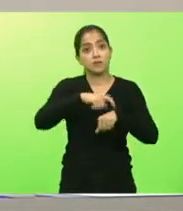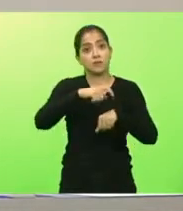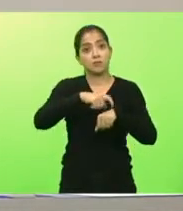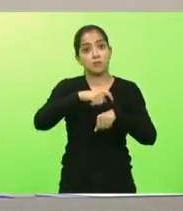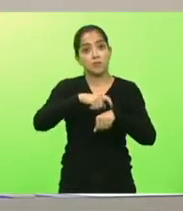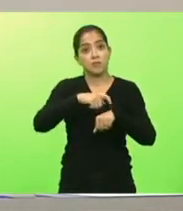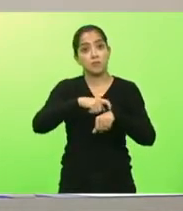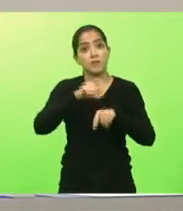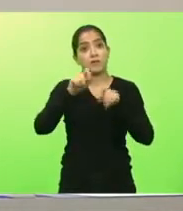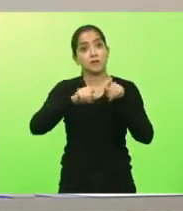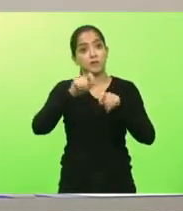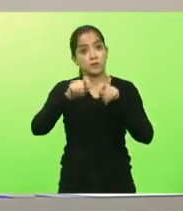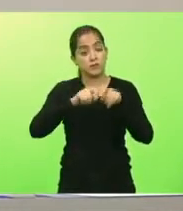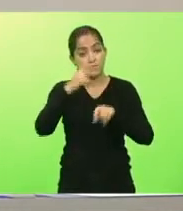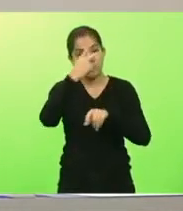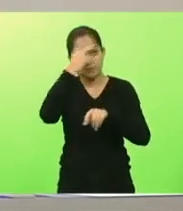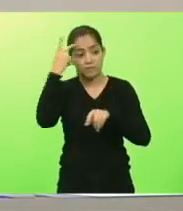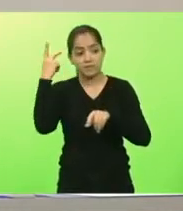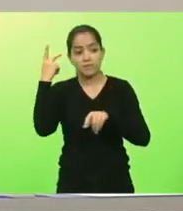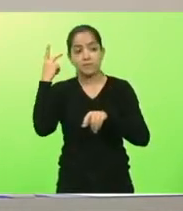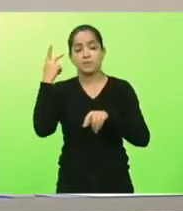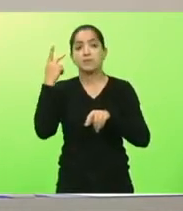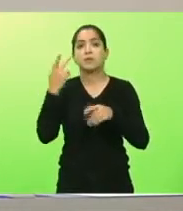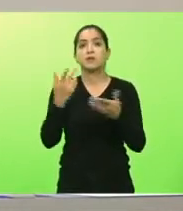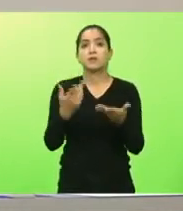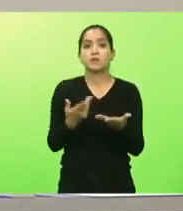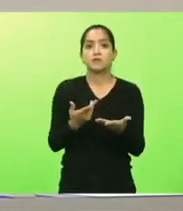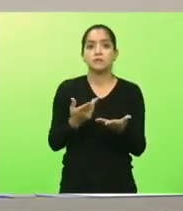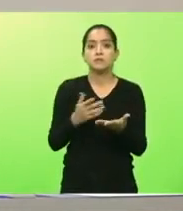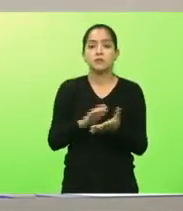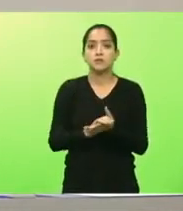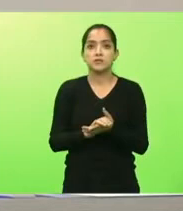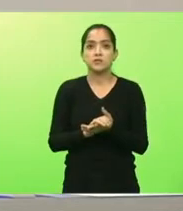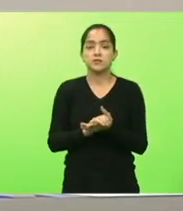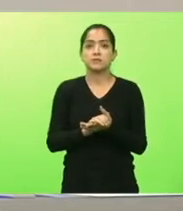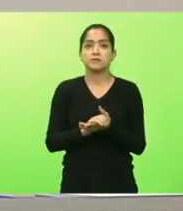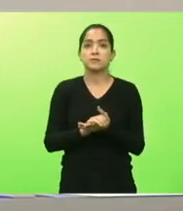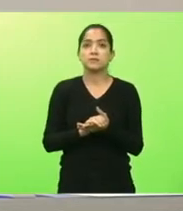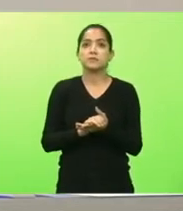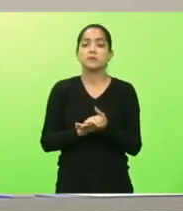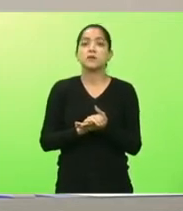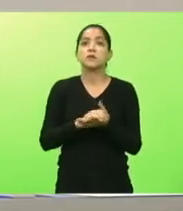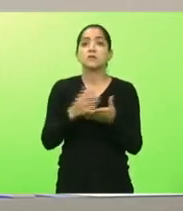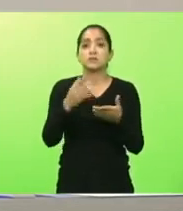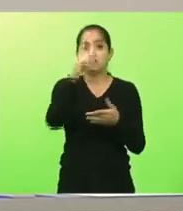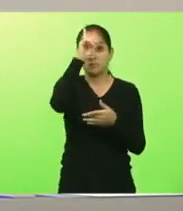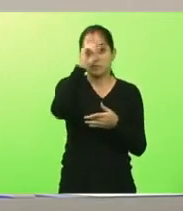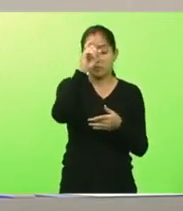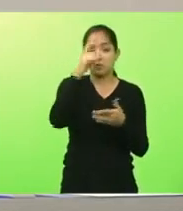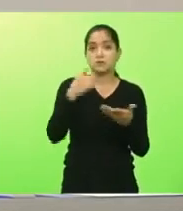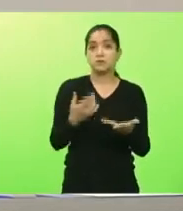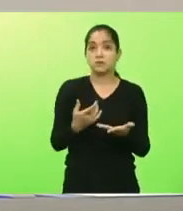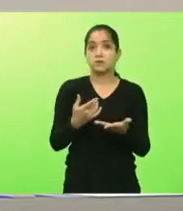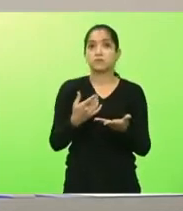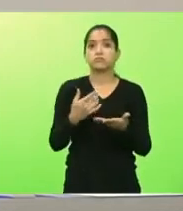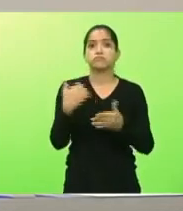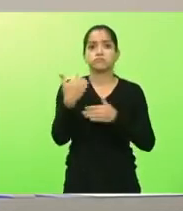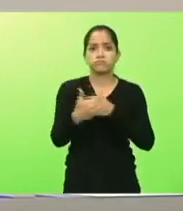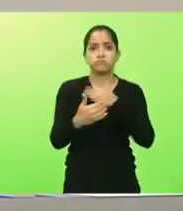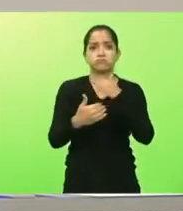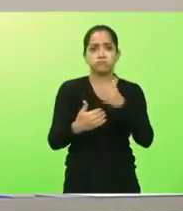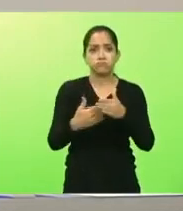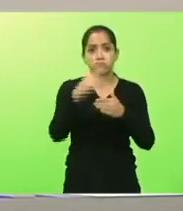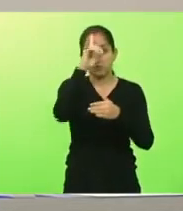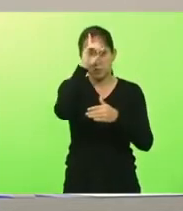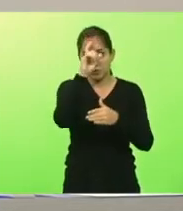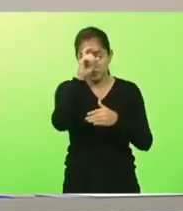é pessoas para fazerem vistorias, faltam pessoas no Estado para vistoriar esses hospitais, deixa para um passo seguinte, porque se o hospital está